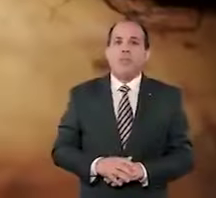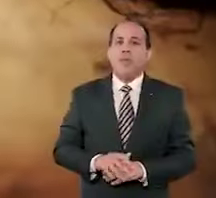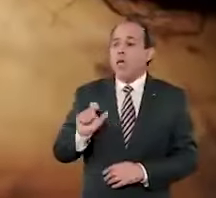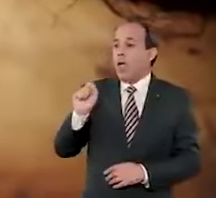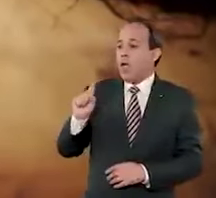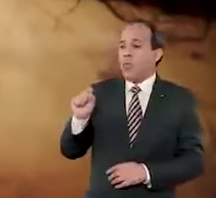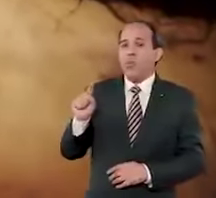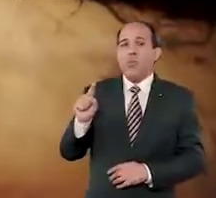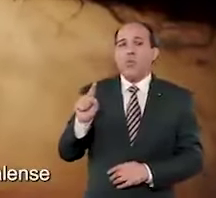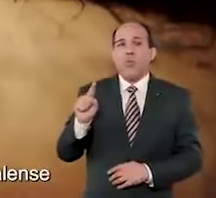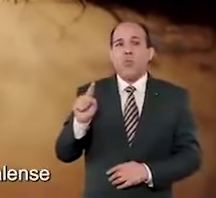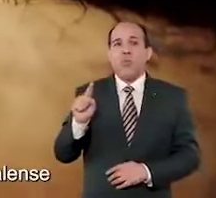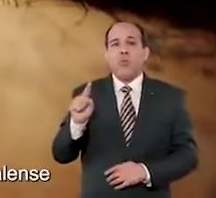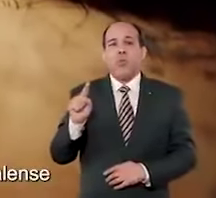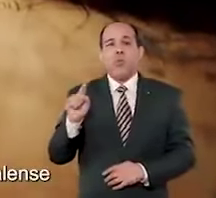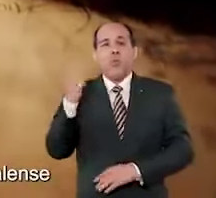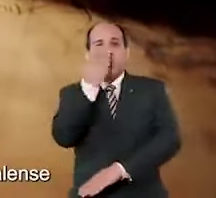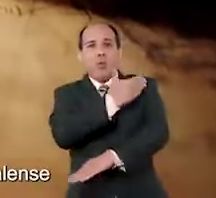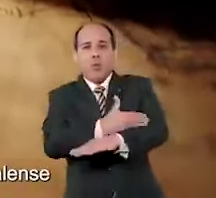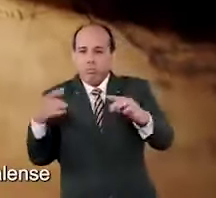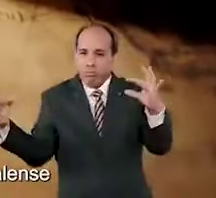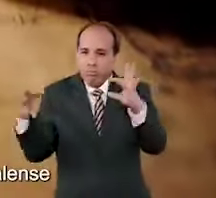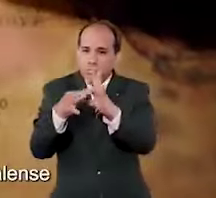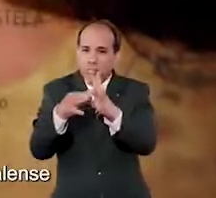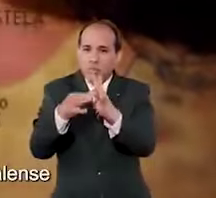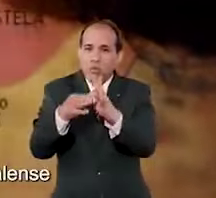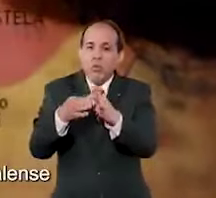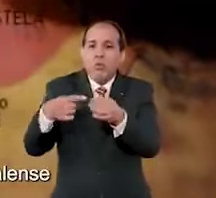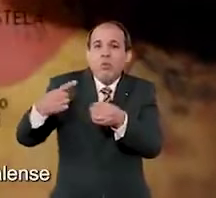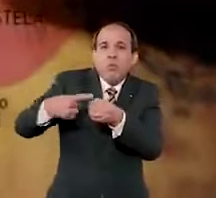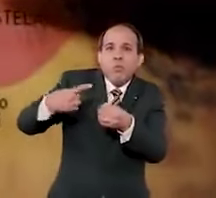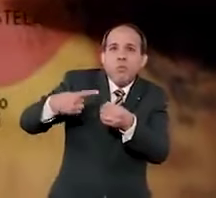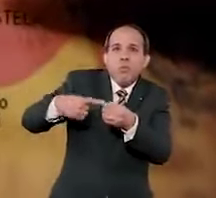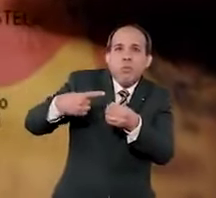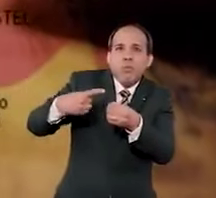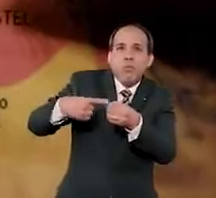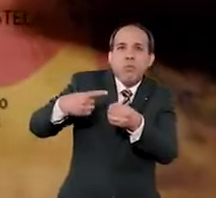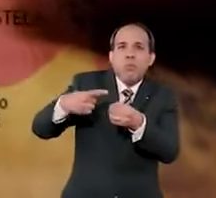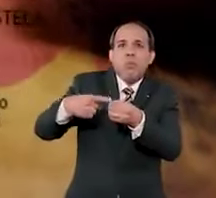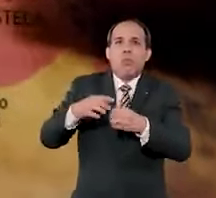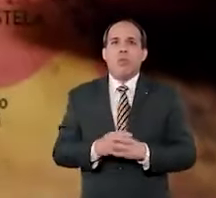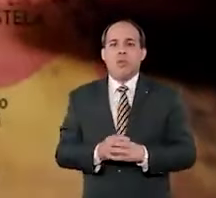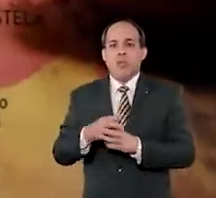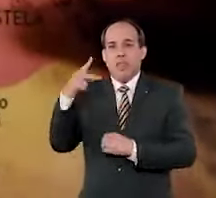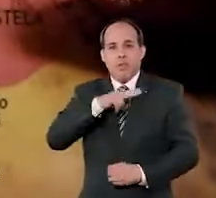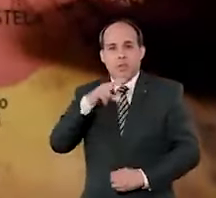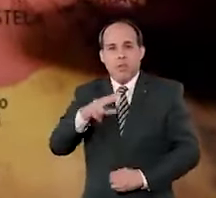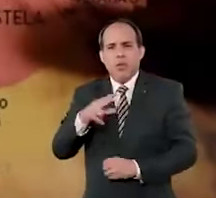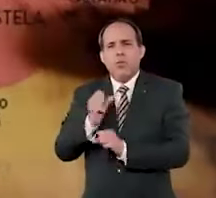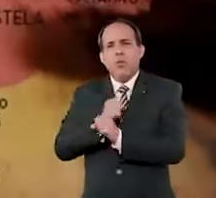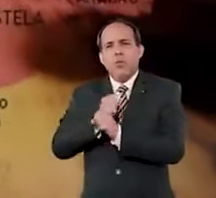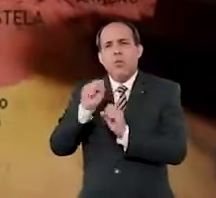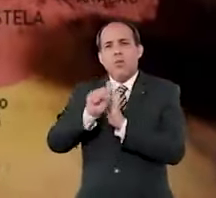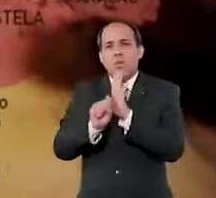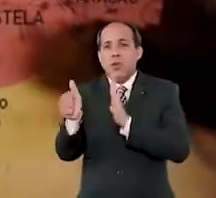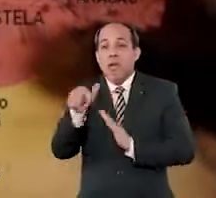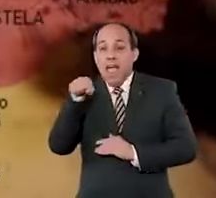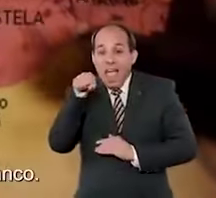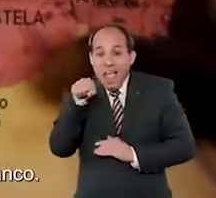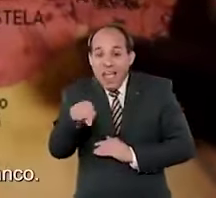O azul e o branco eram as cores do Condado Portucalense no fim do século XI. A sua bandeira da